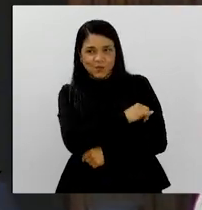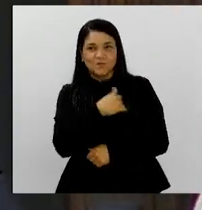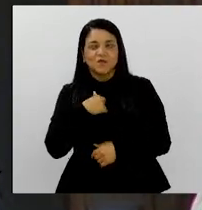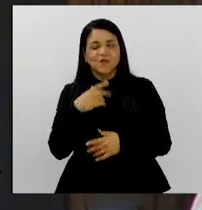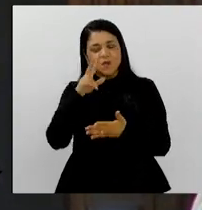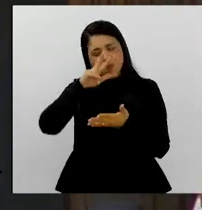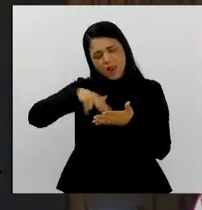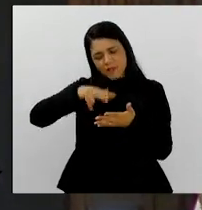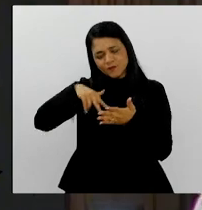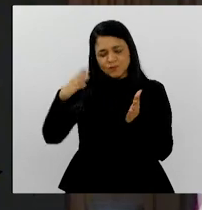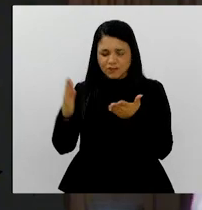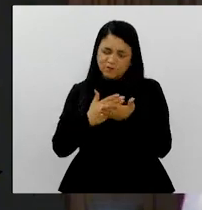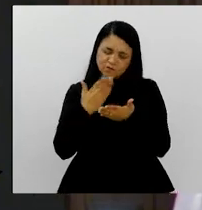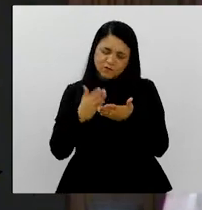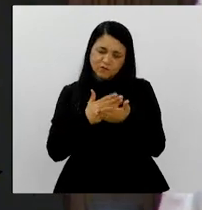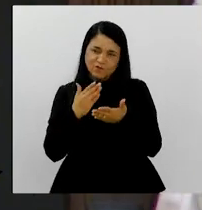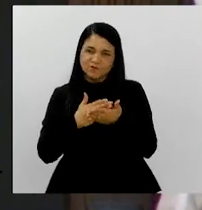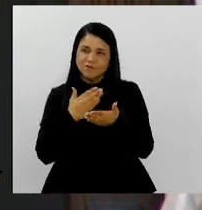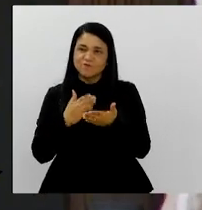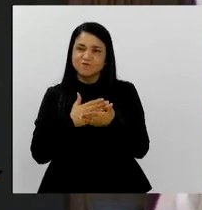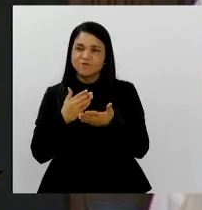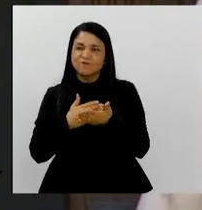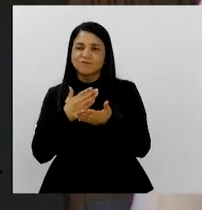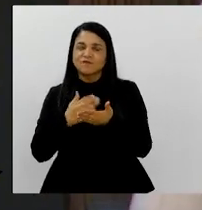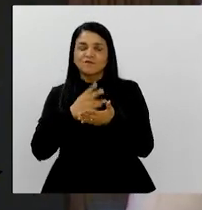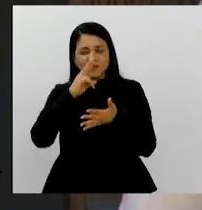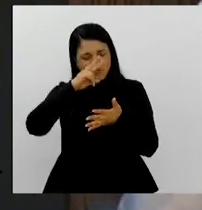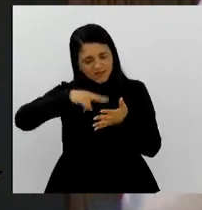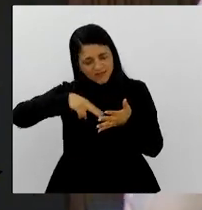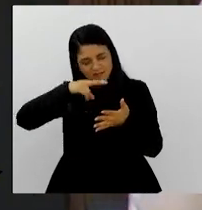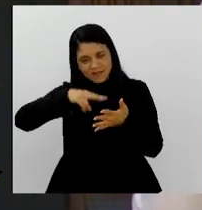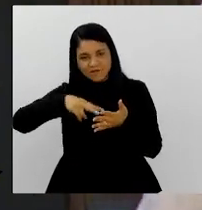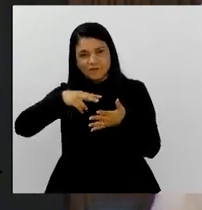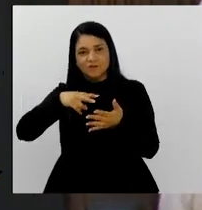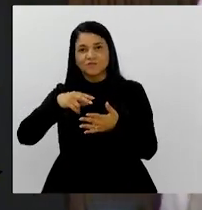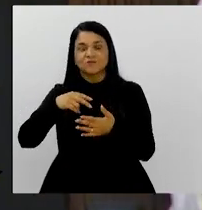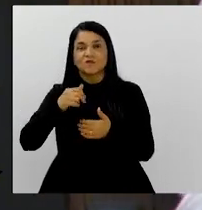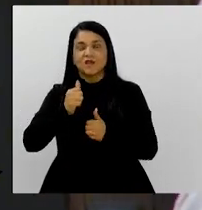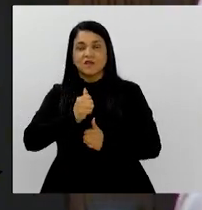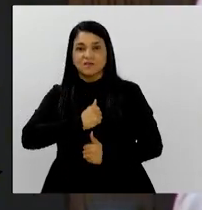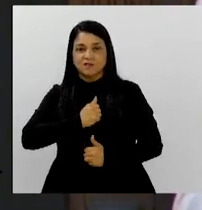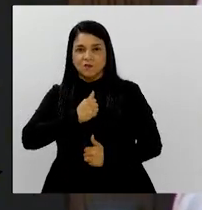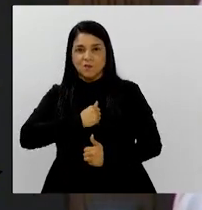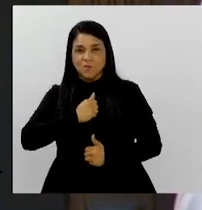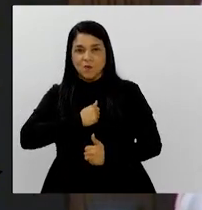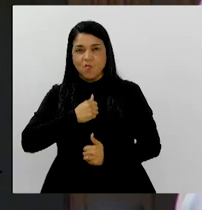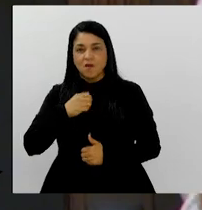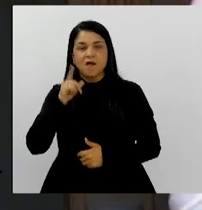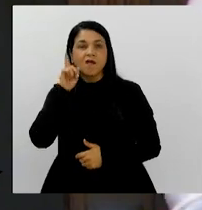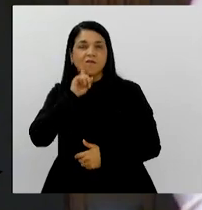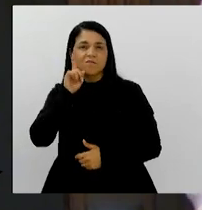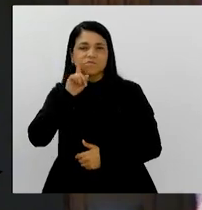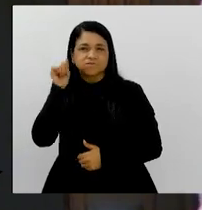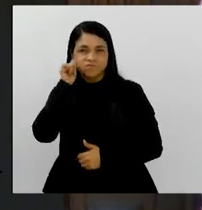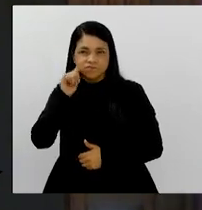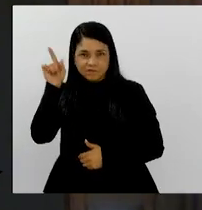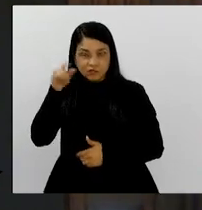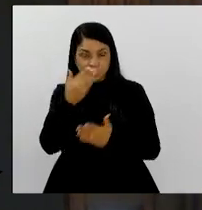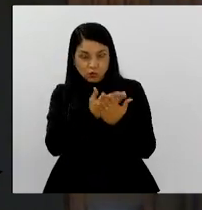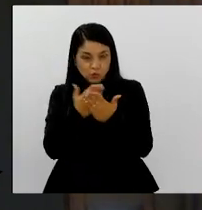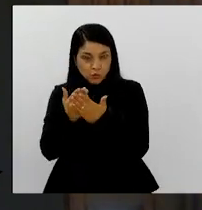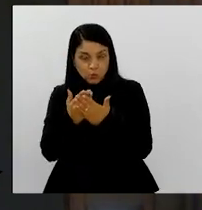livro, deputada, um livro de uma antropóloga americana, mas que se dedica aos estudos da África, e